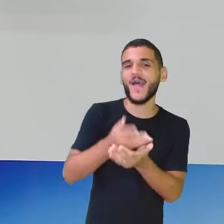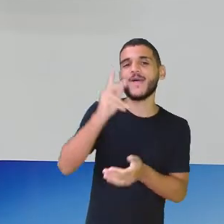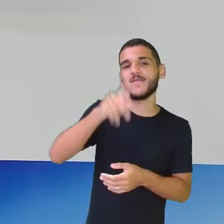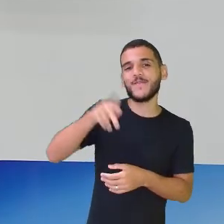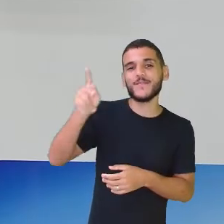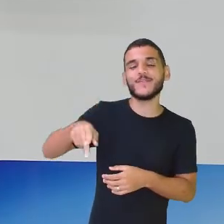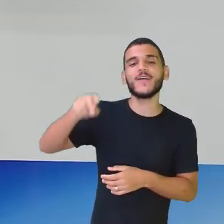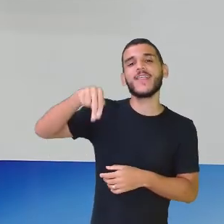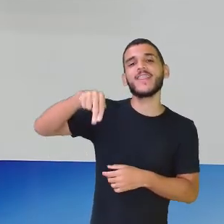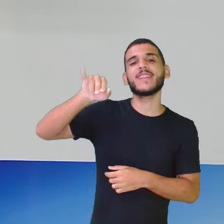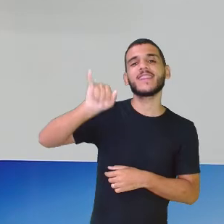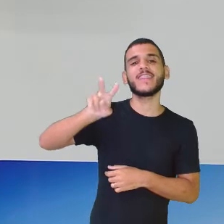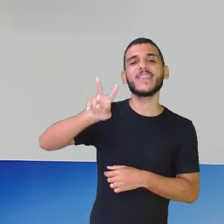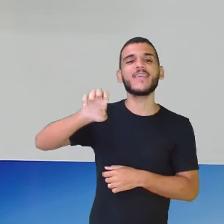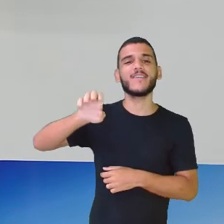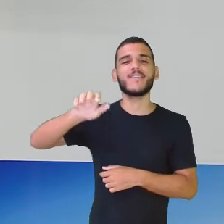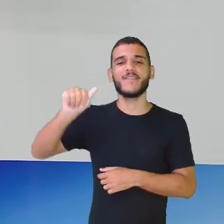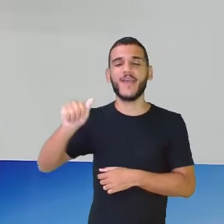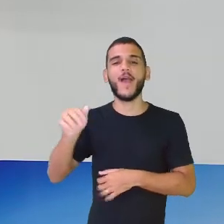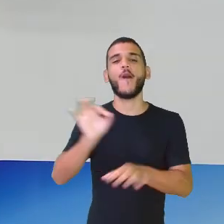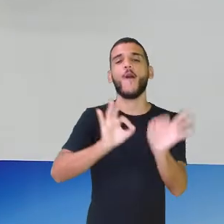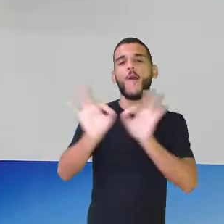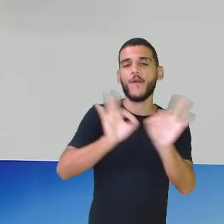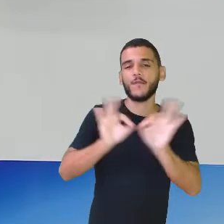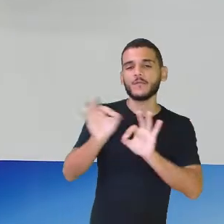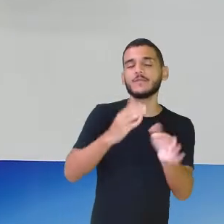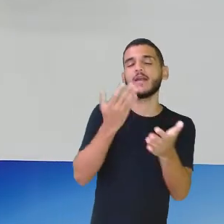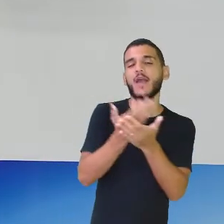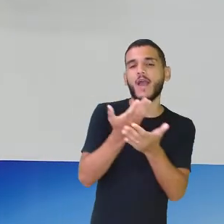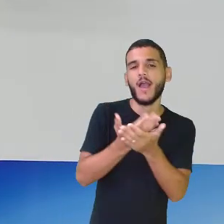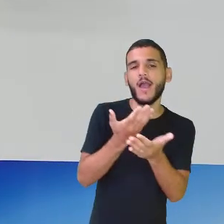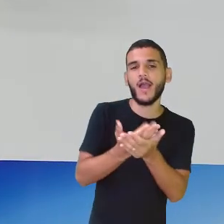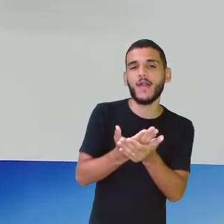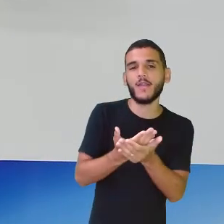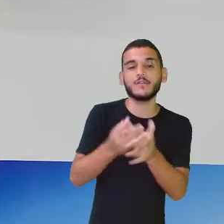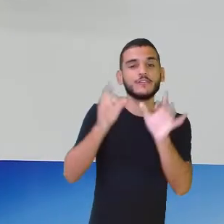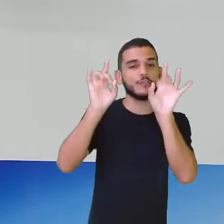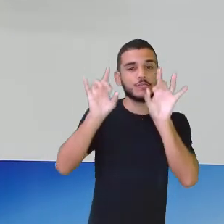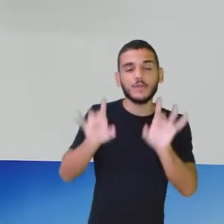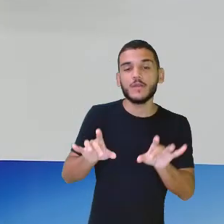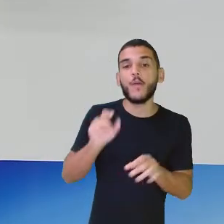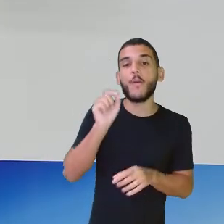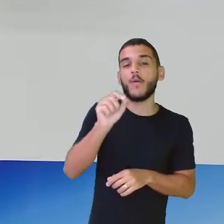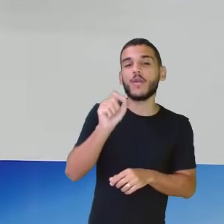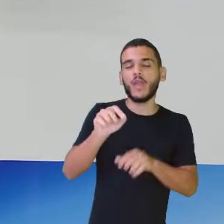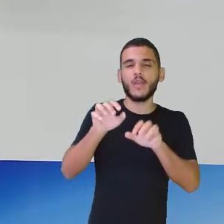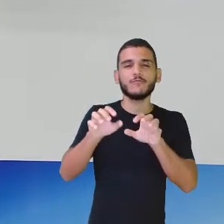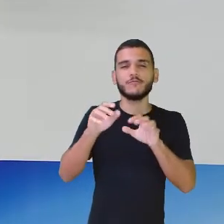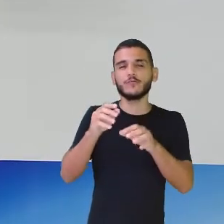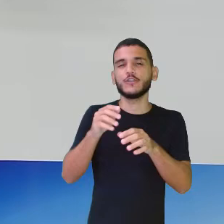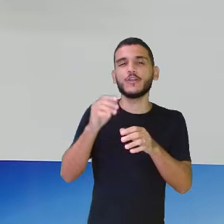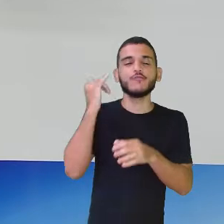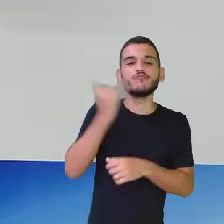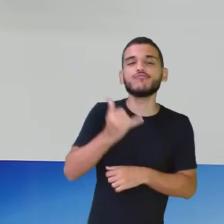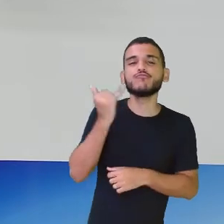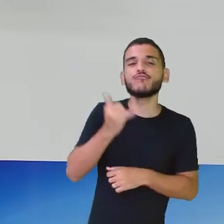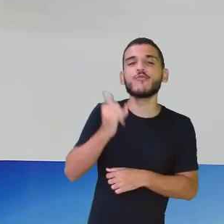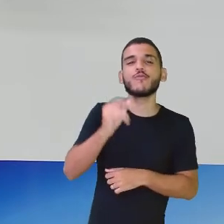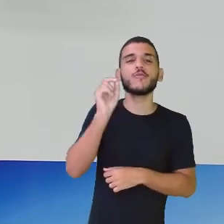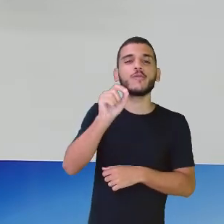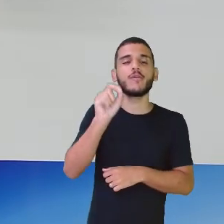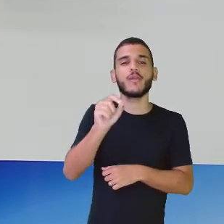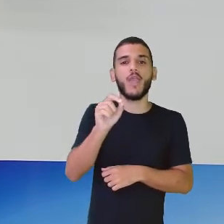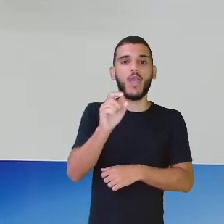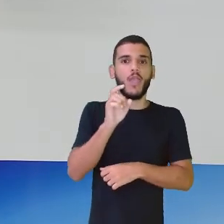ela preparou uma aula bem legal para vocês sobre contos de assombração. Vocês ouviram